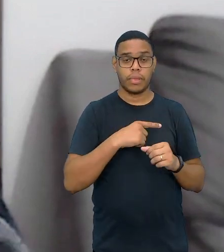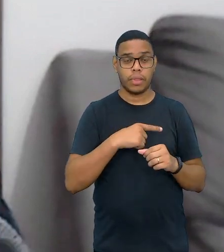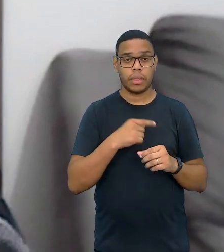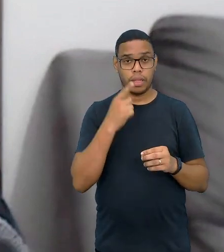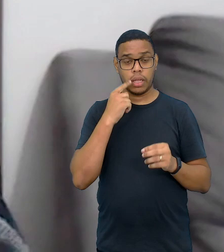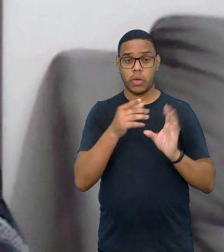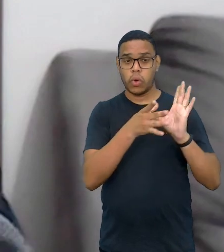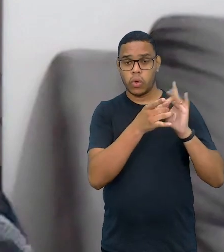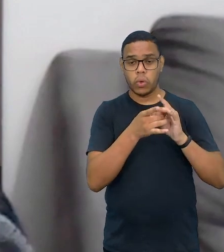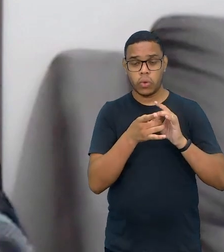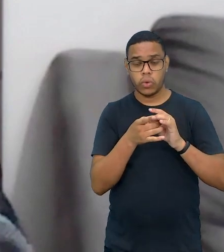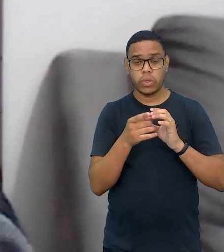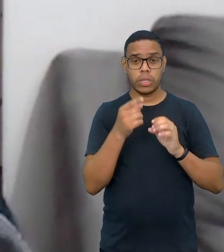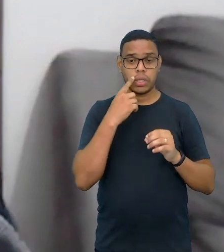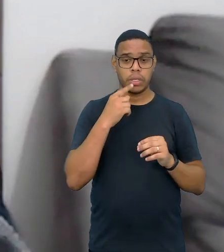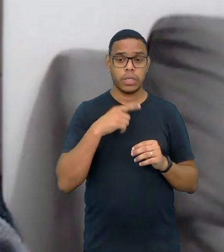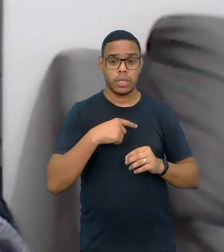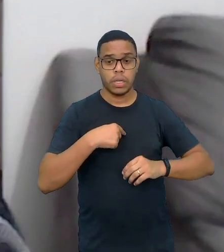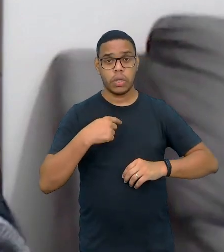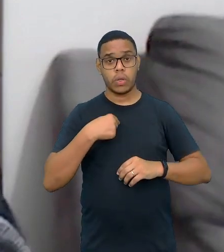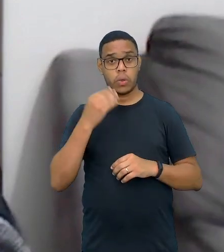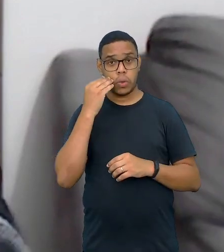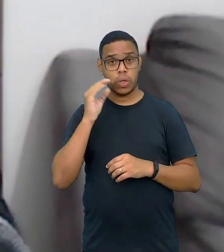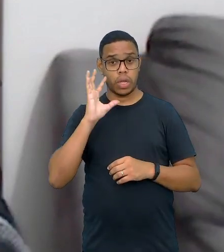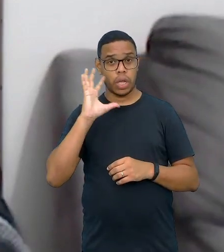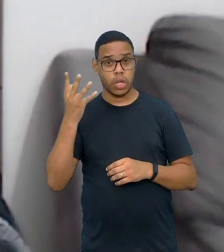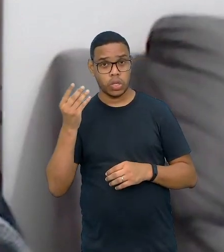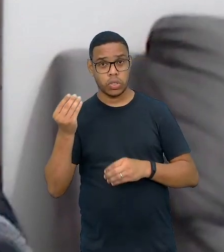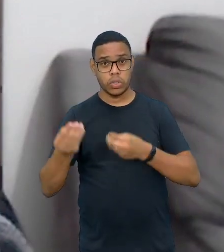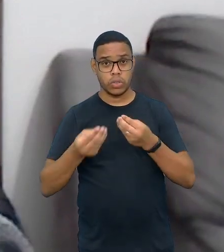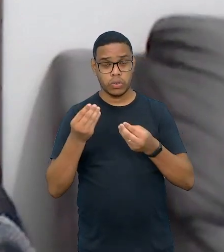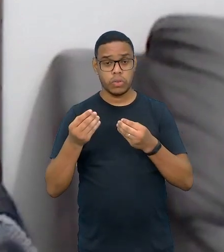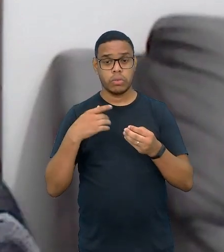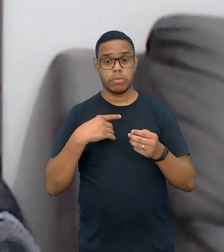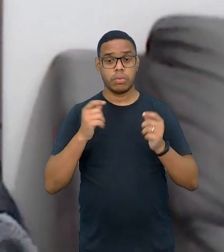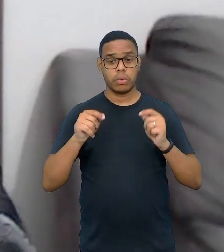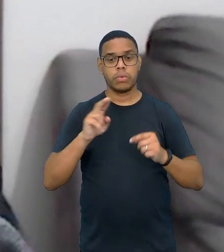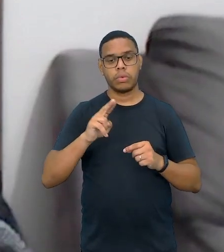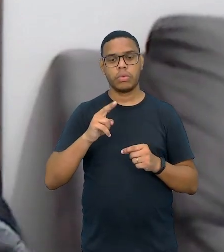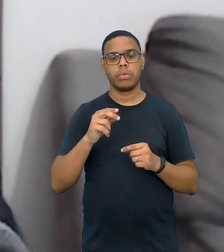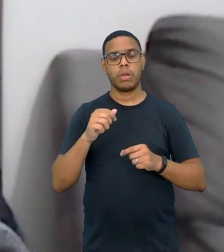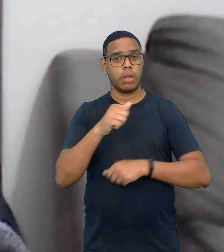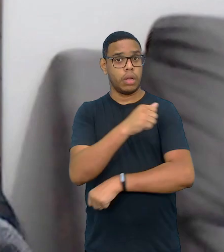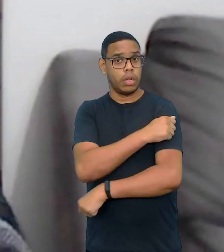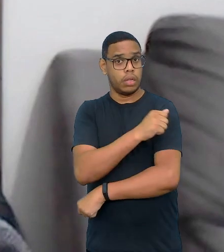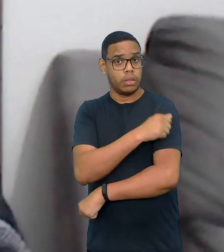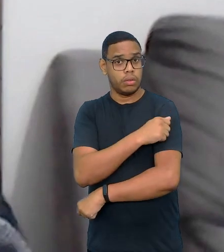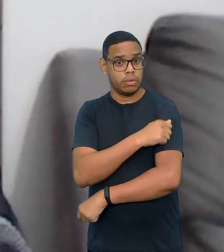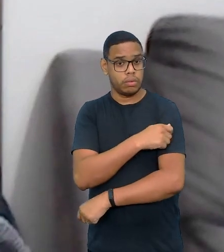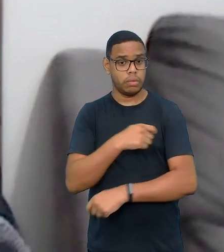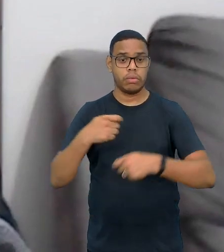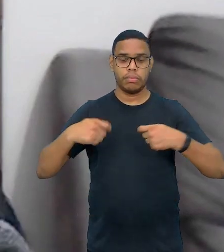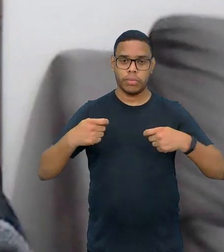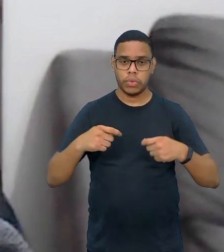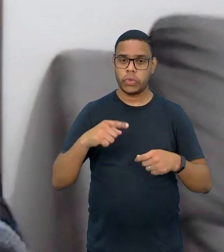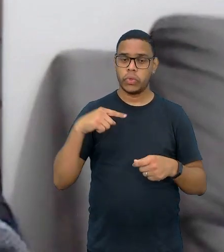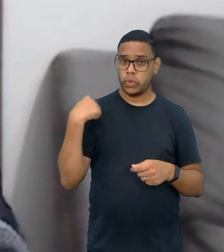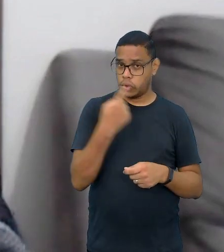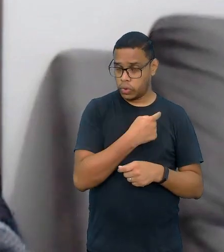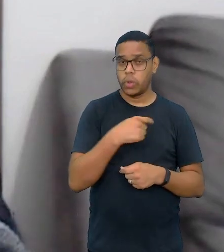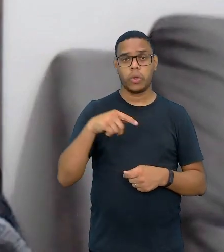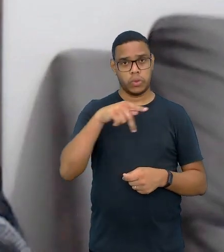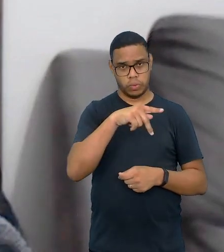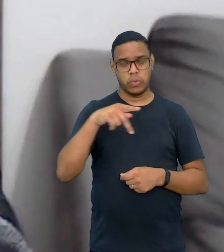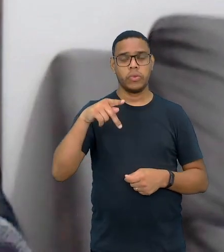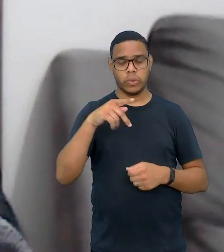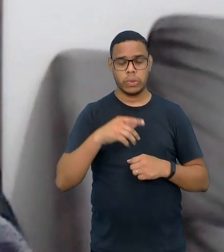algum contexto. Para que eu resolva essas atividades, o aluno precisa, nós professores,